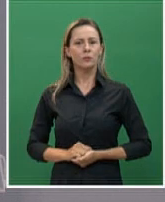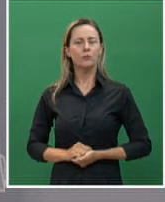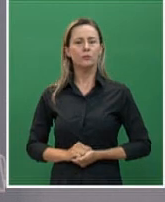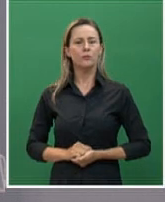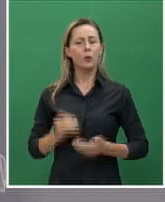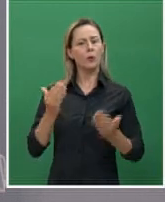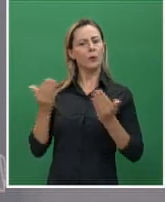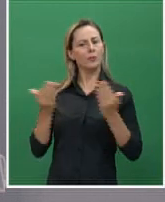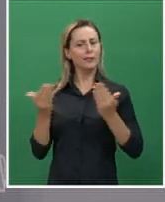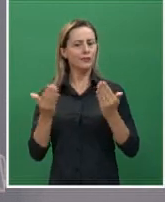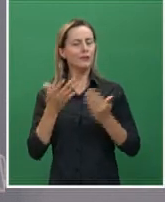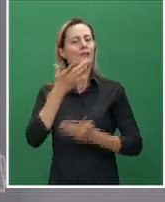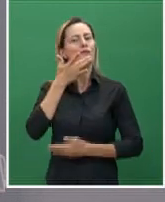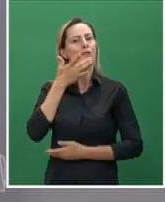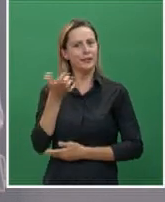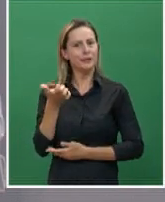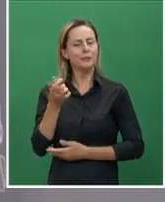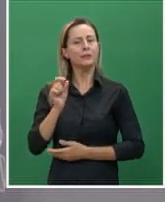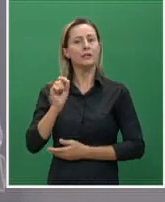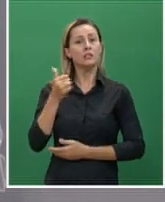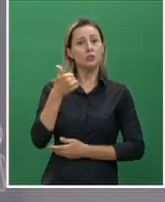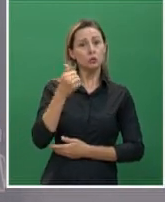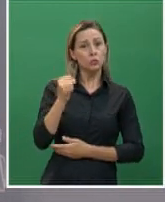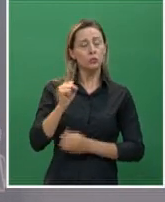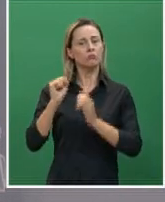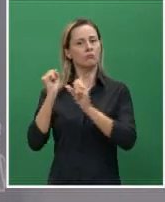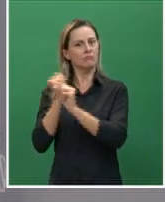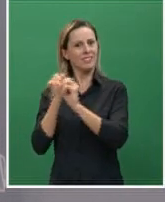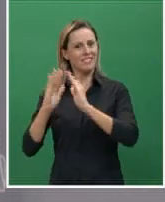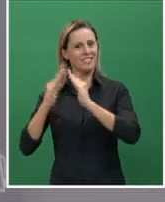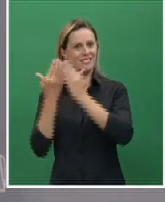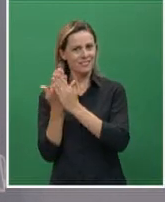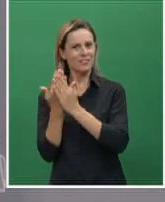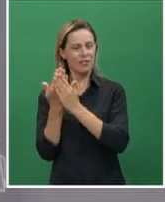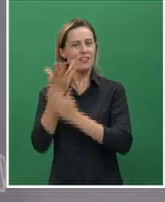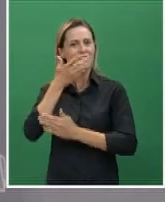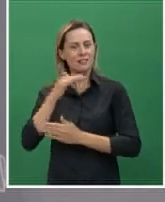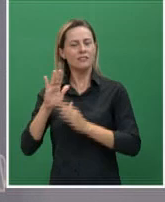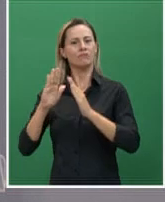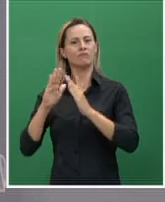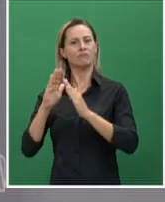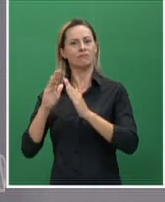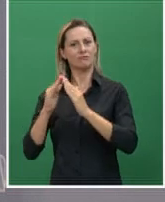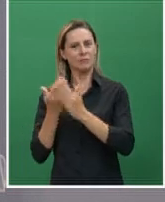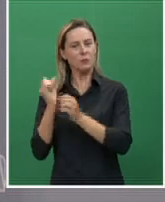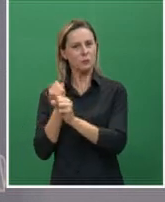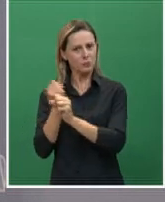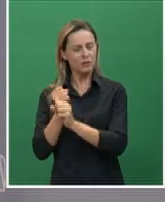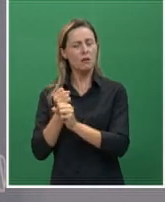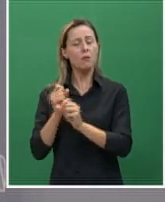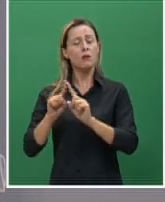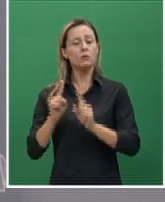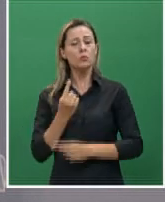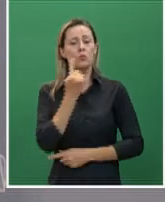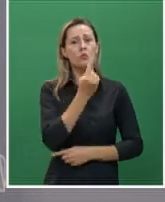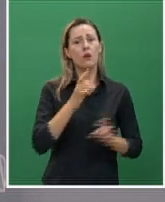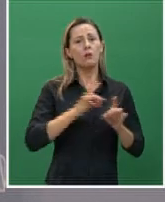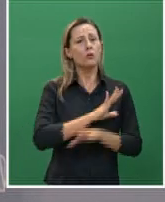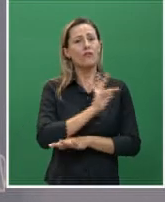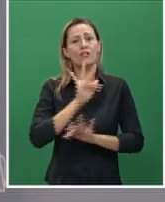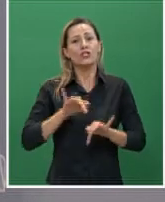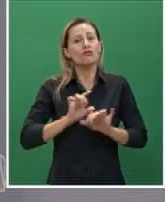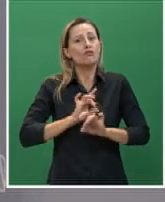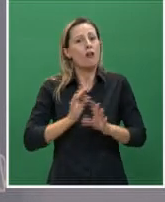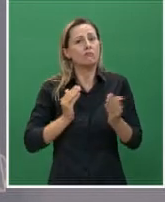um comparativo aqui fica muito fácil né Foram 18 creches construídas é contra apenas uma que for concluída agora